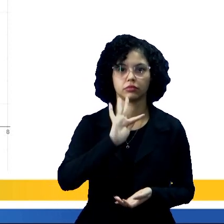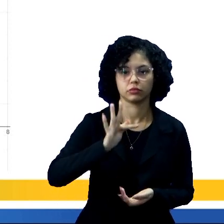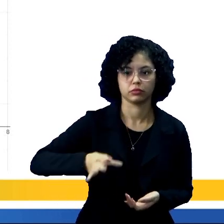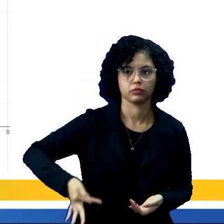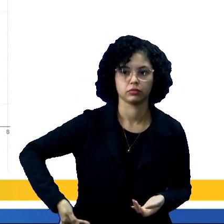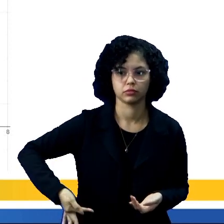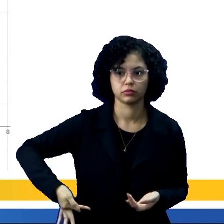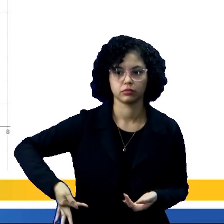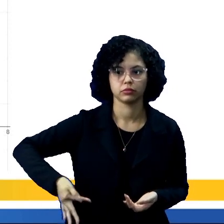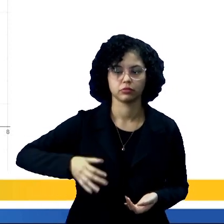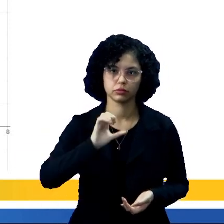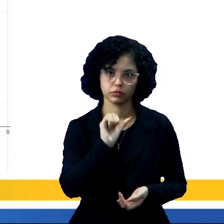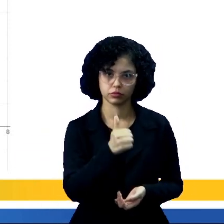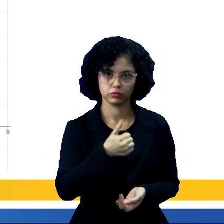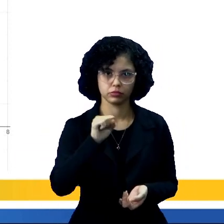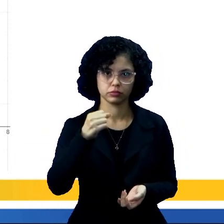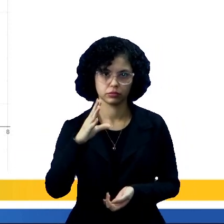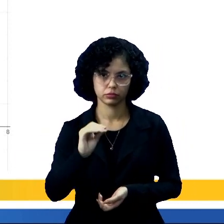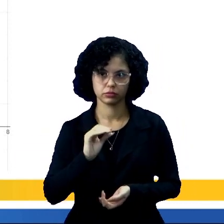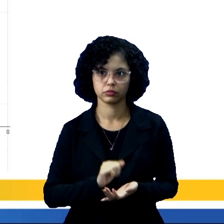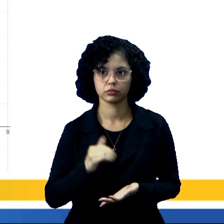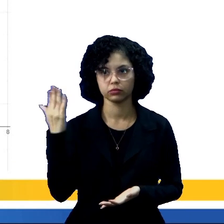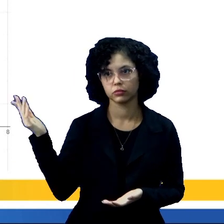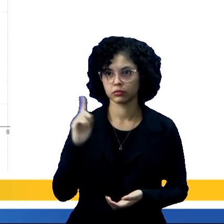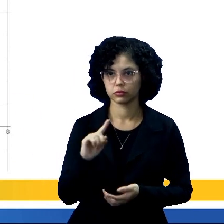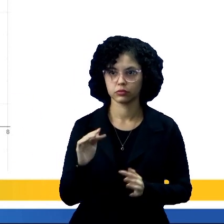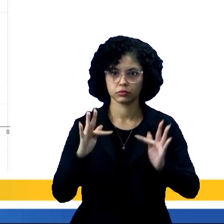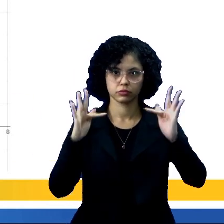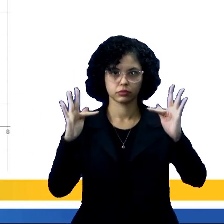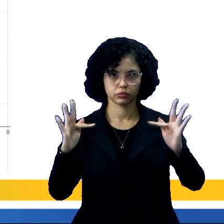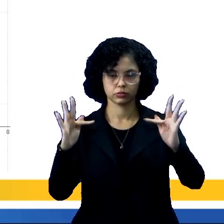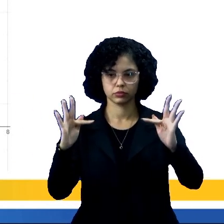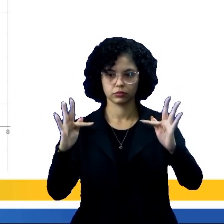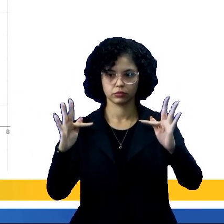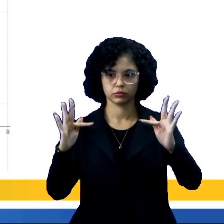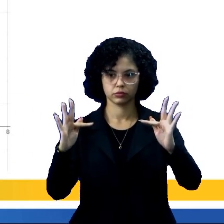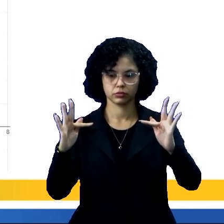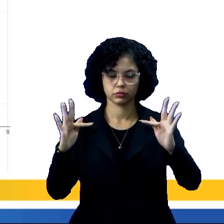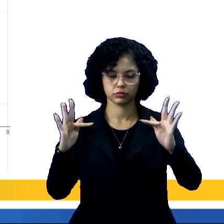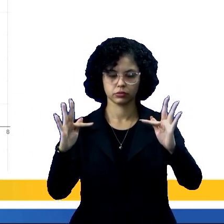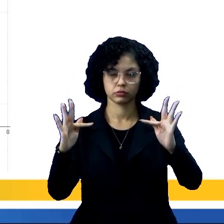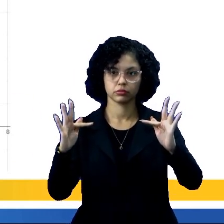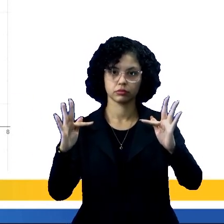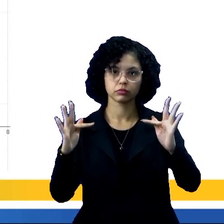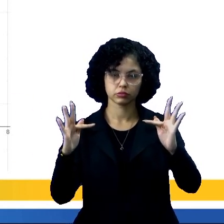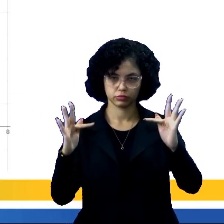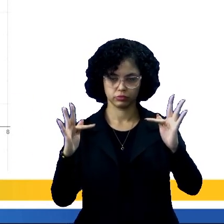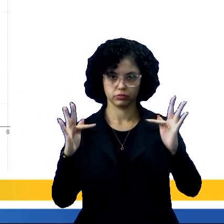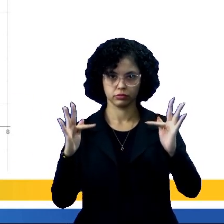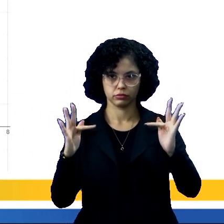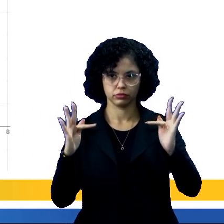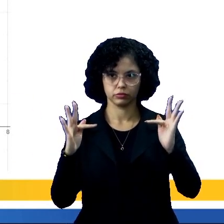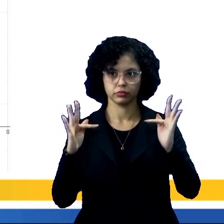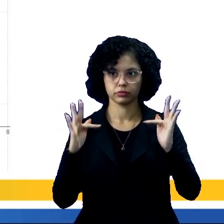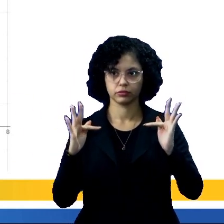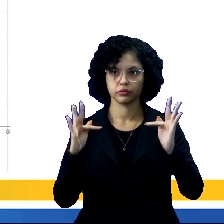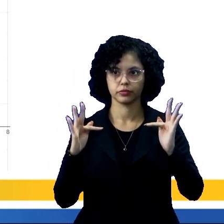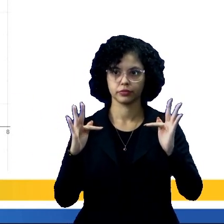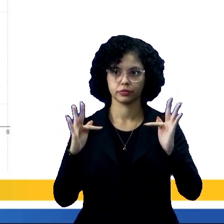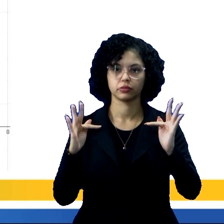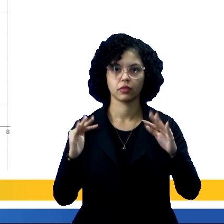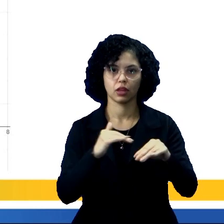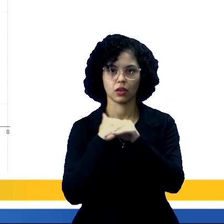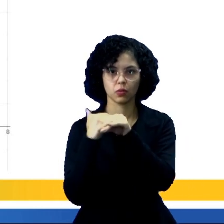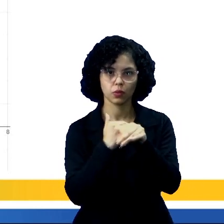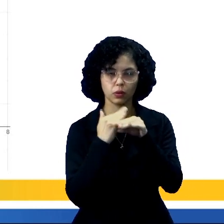180 graus e fez o giro. Nesse aí não. É como se você estivesse de frente com o espelho. Então,